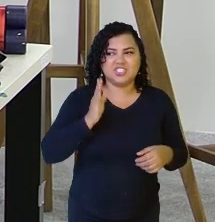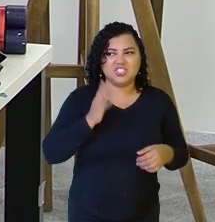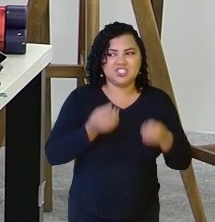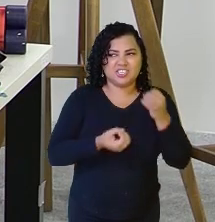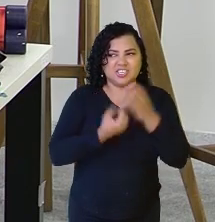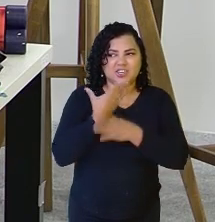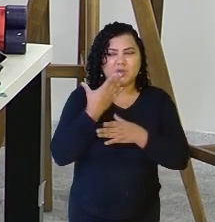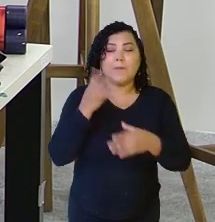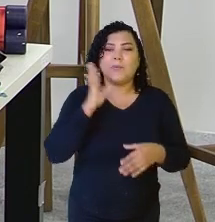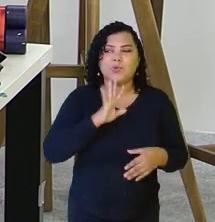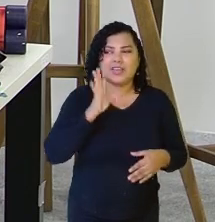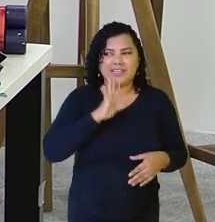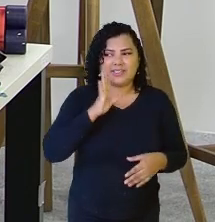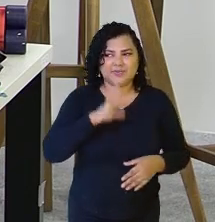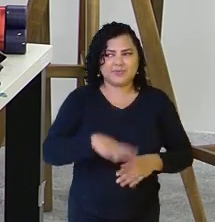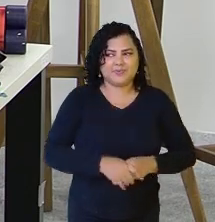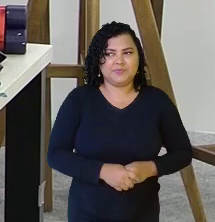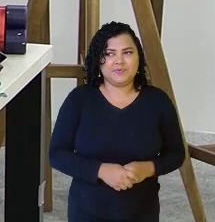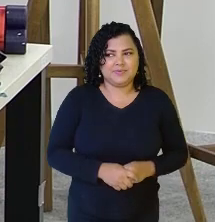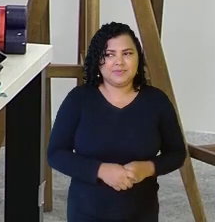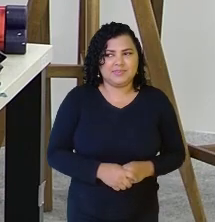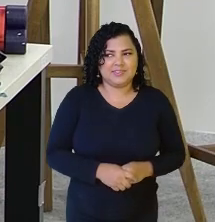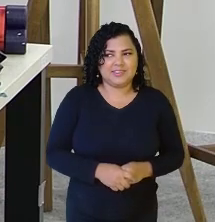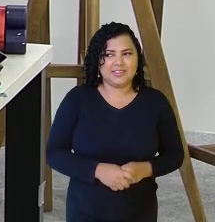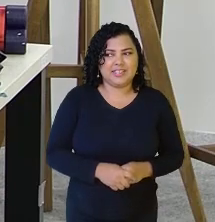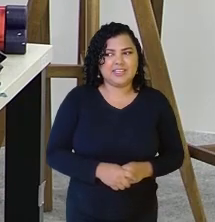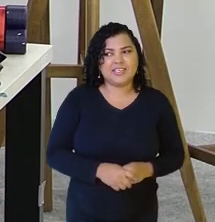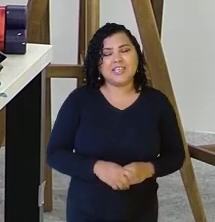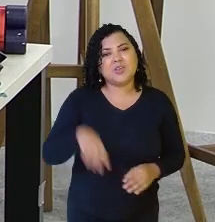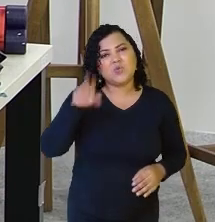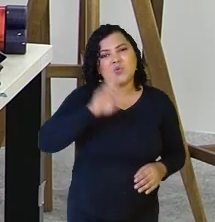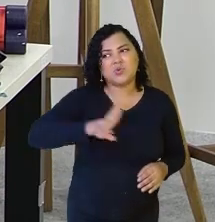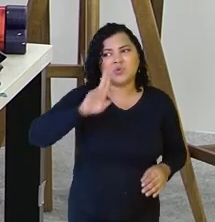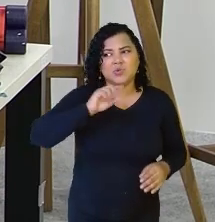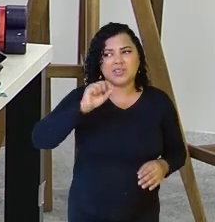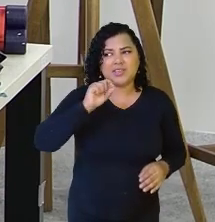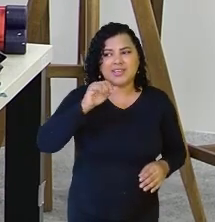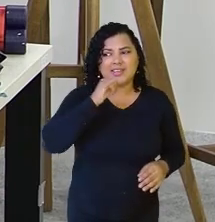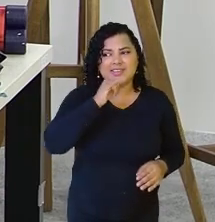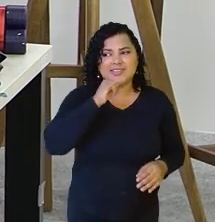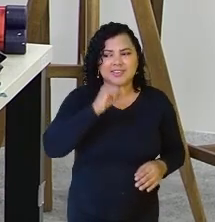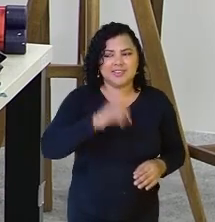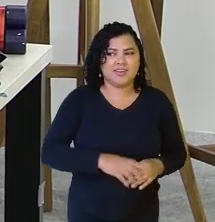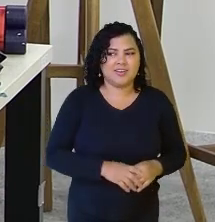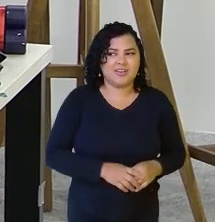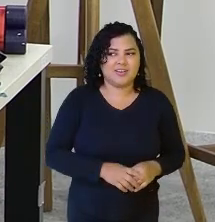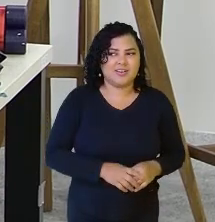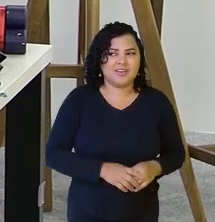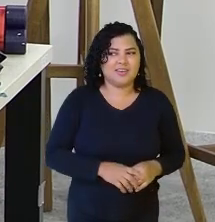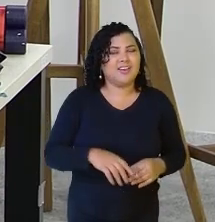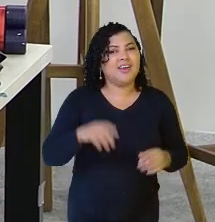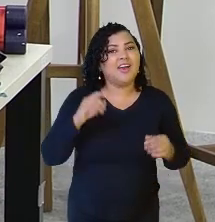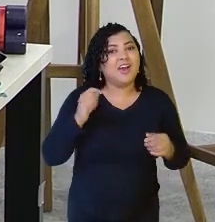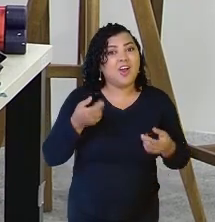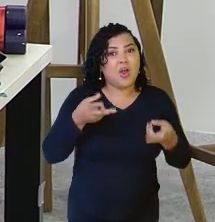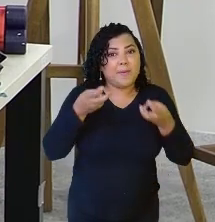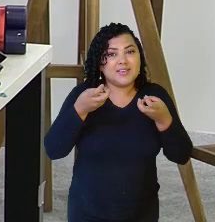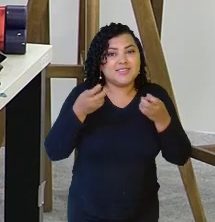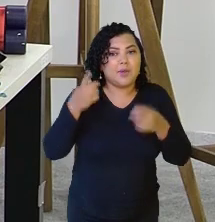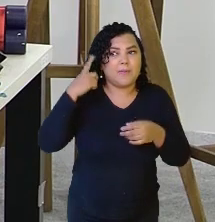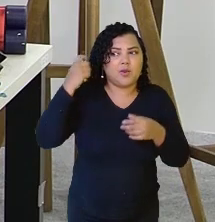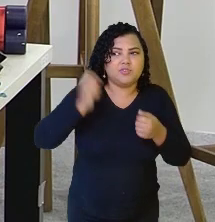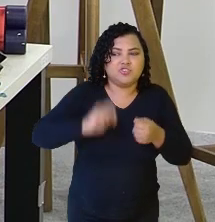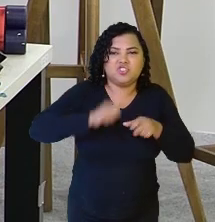esse aqui muito legal. Tem esse aqui também, ó, que você usa, porque eu não tenho aqui nada que possa, ó,